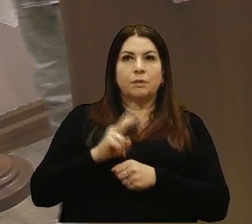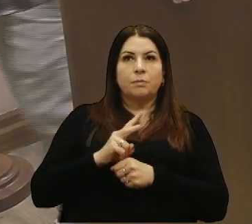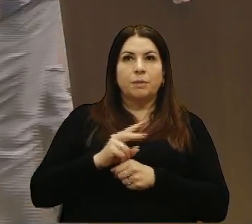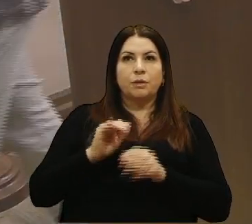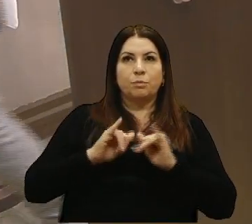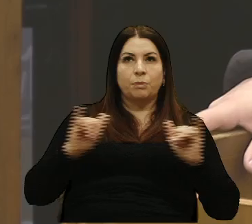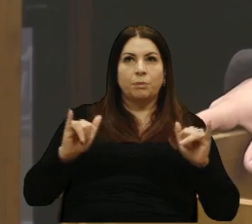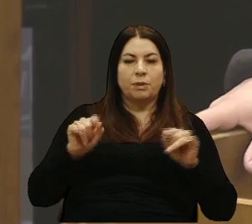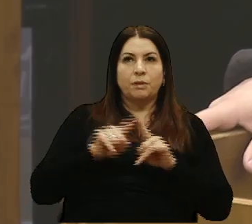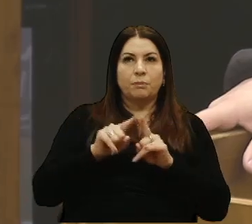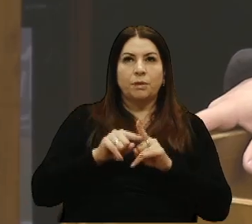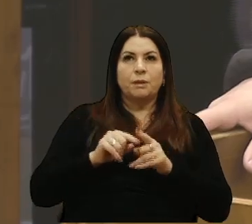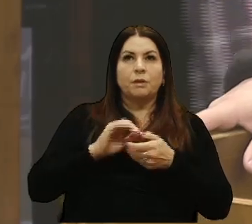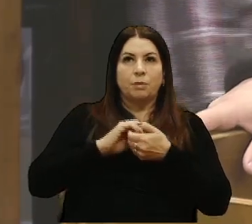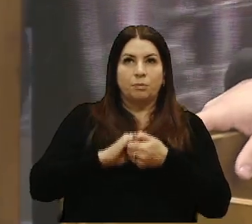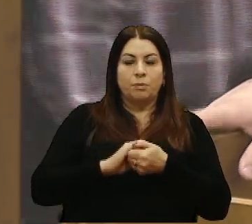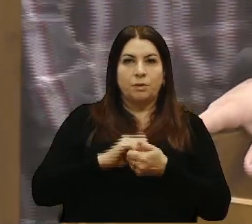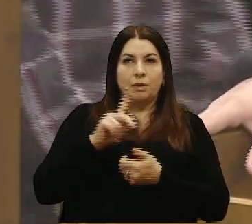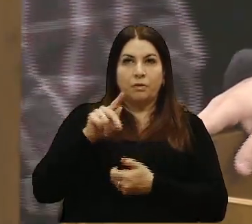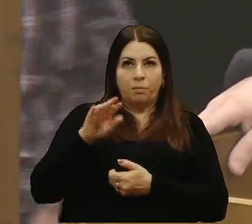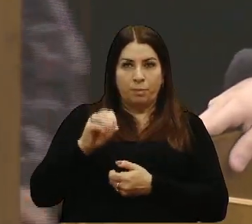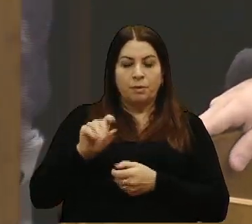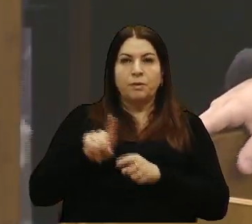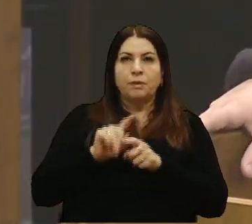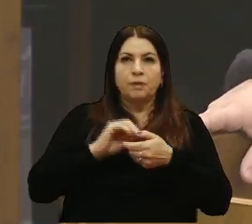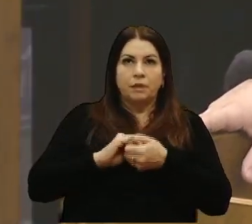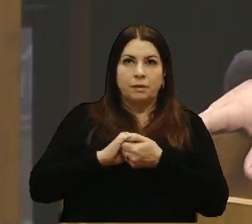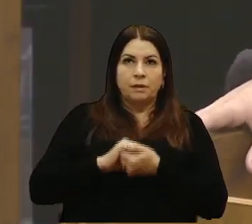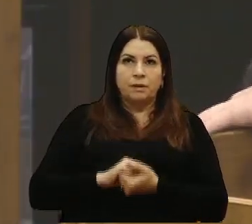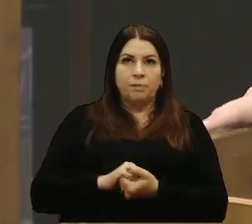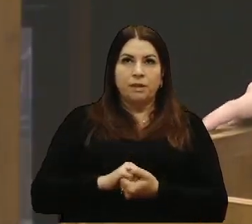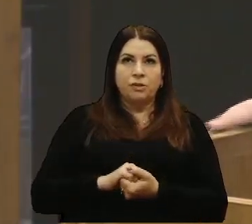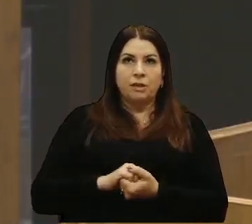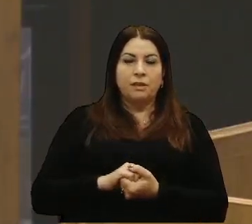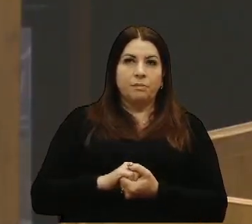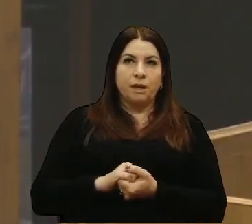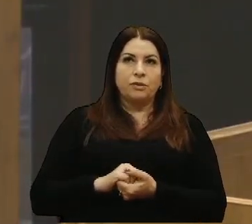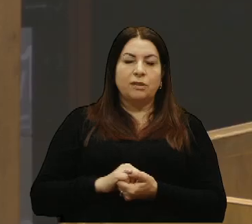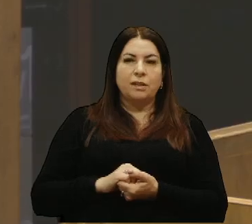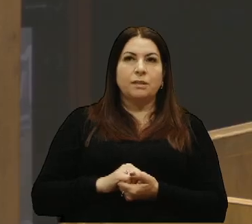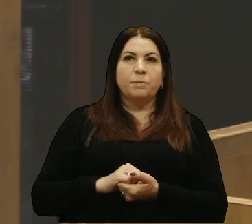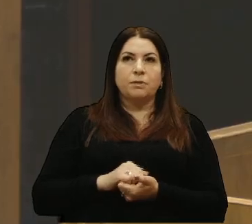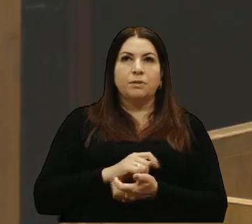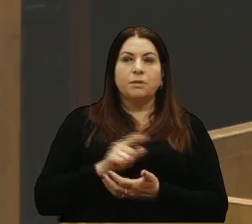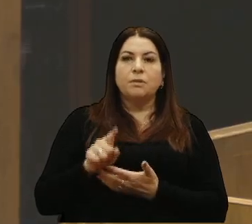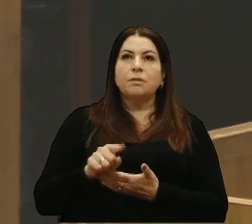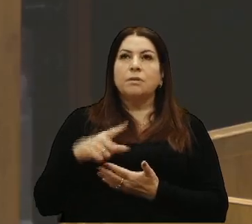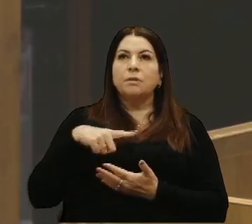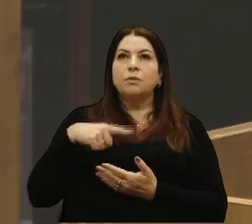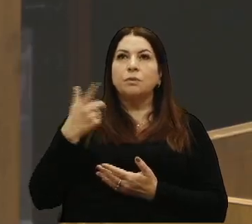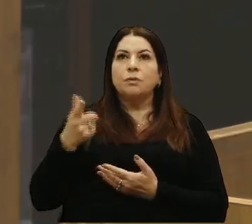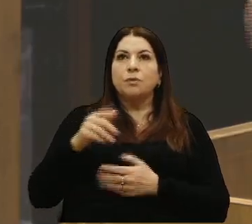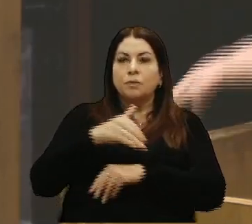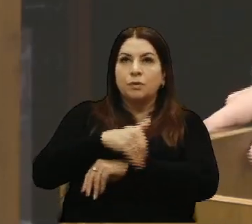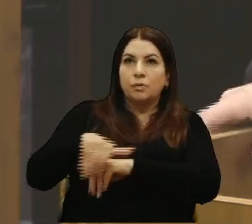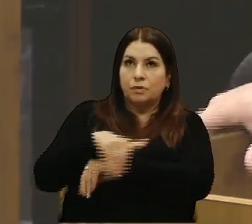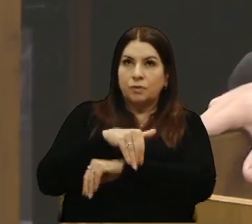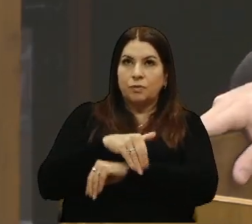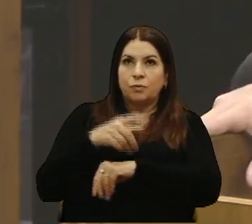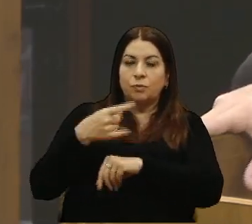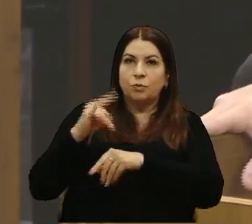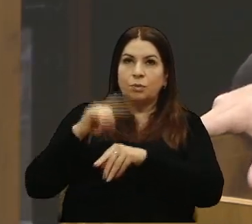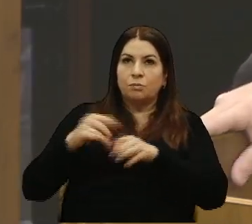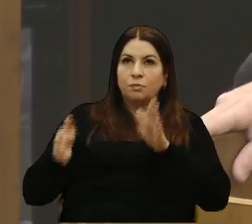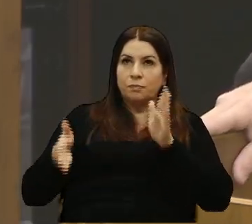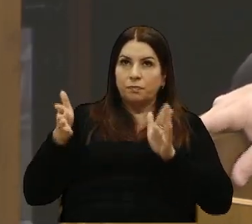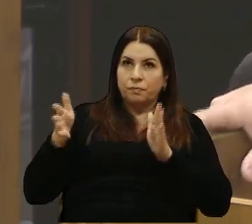Beto Osório, meus cumprimentos, e o Paulo Andrade, meus cumprimentos. Hoje é um dia histórico para a gente, que saiu para as ruas no último período para